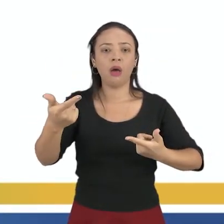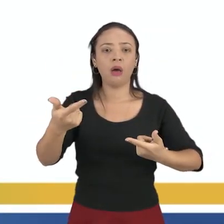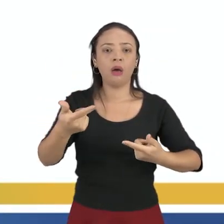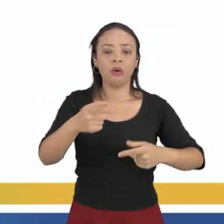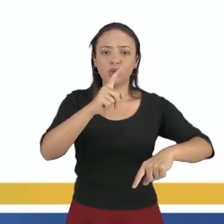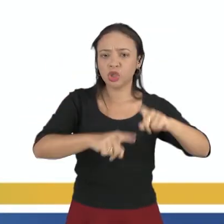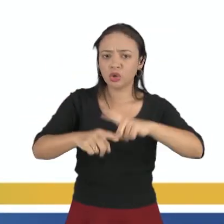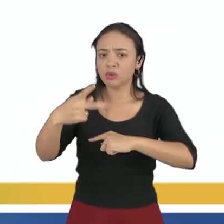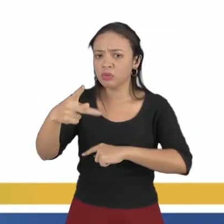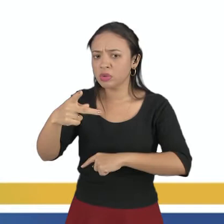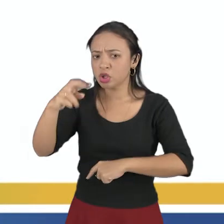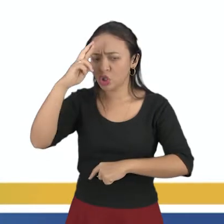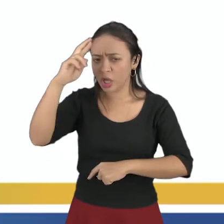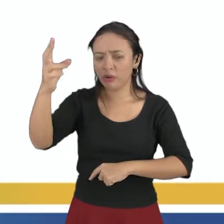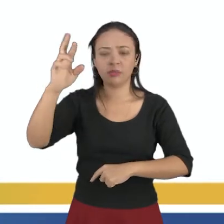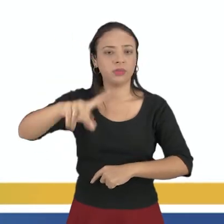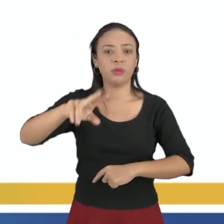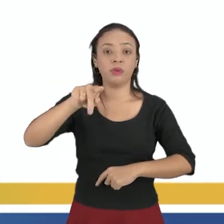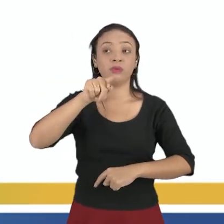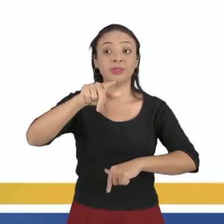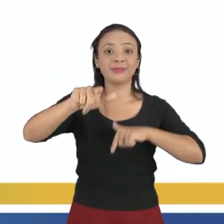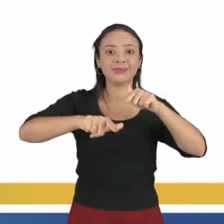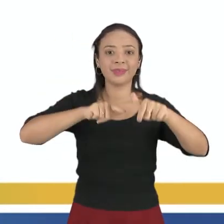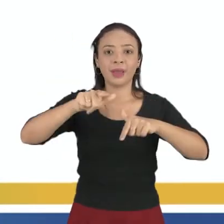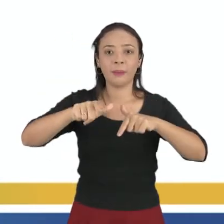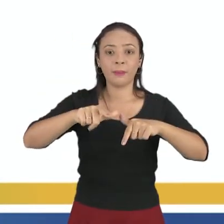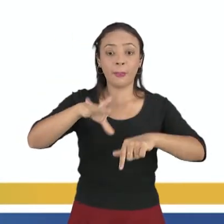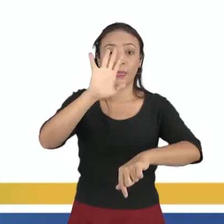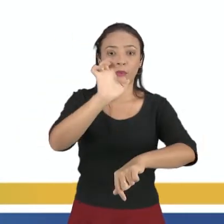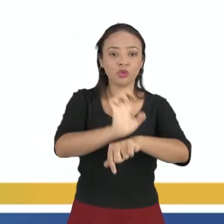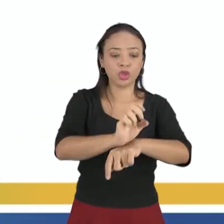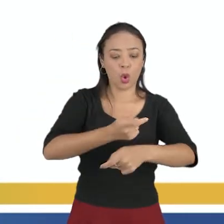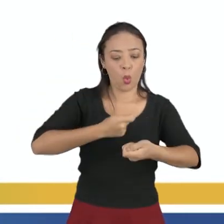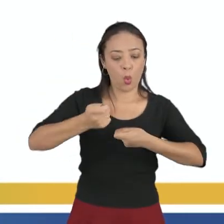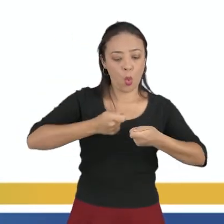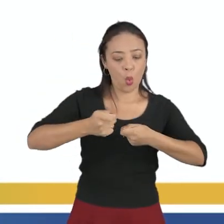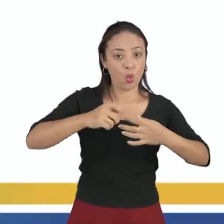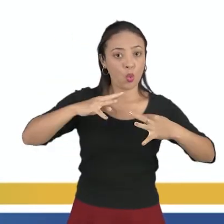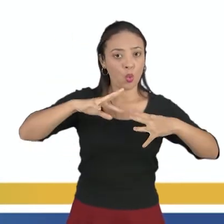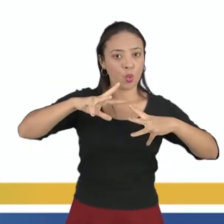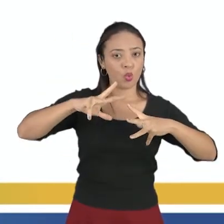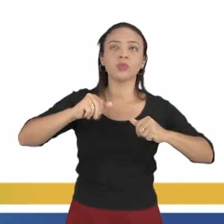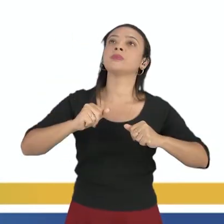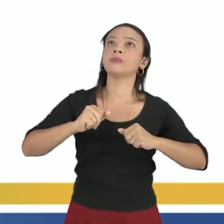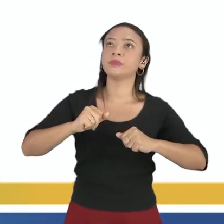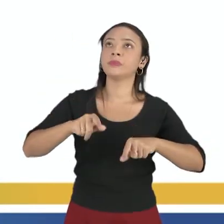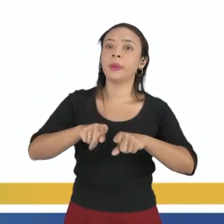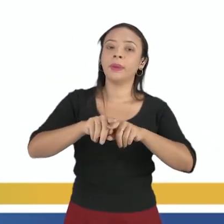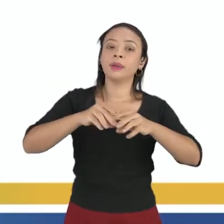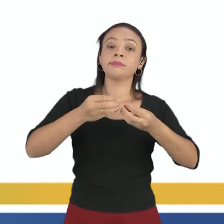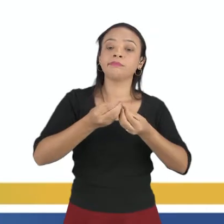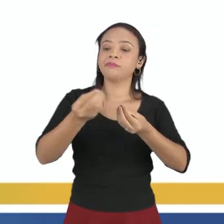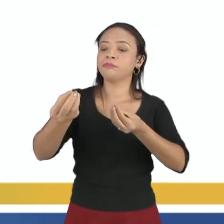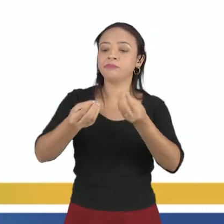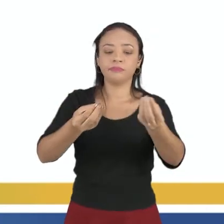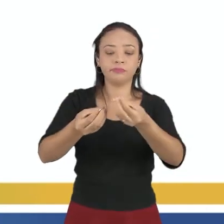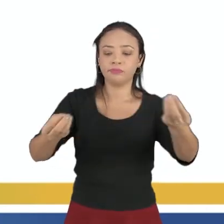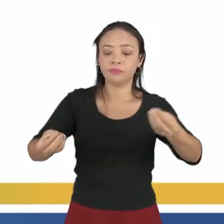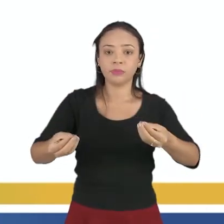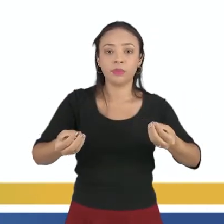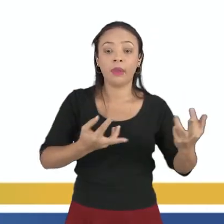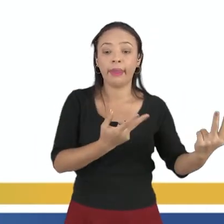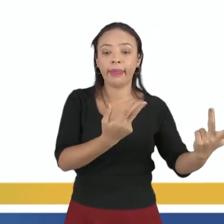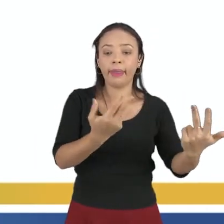das ferramentas. Você trabalha, o Estado toma conta de tudo e ele pega isso e ele divide em